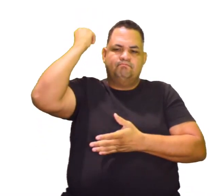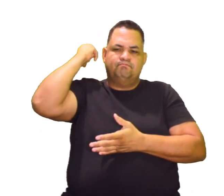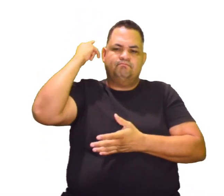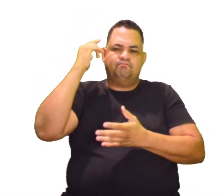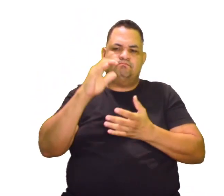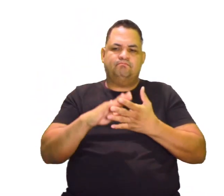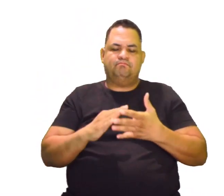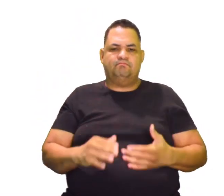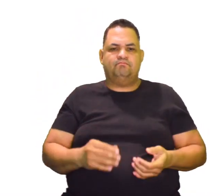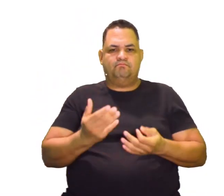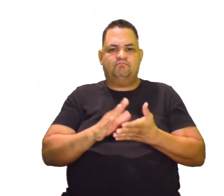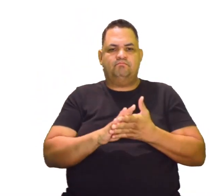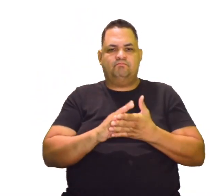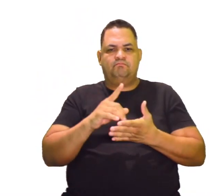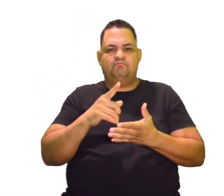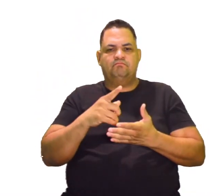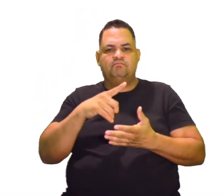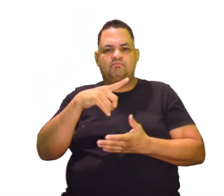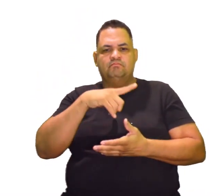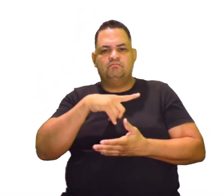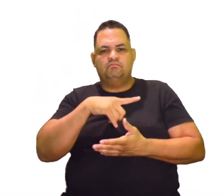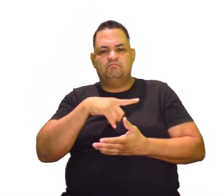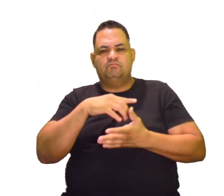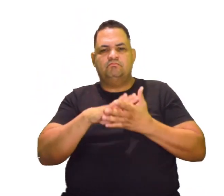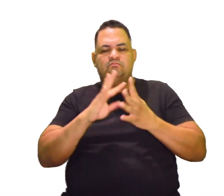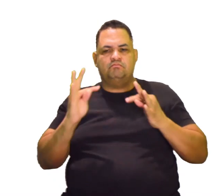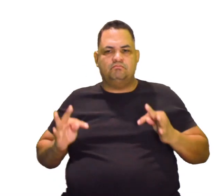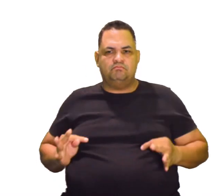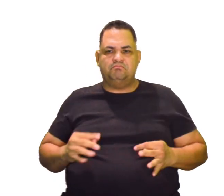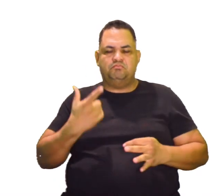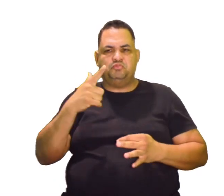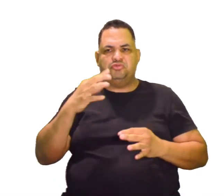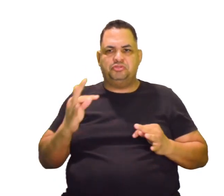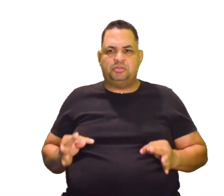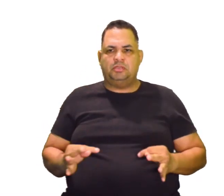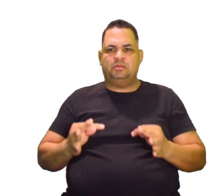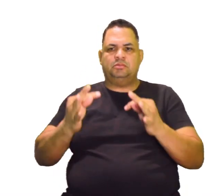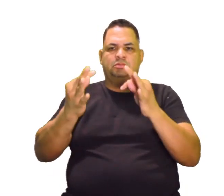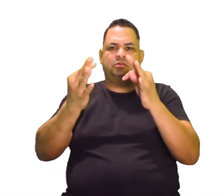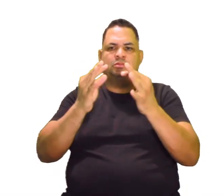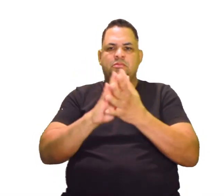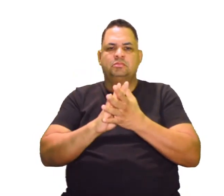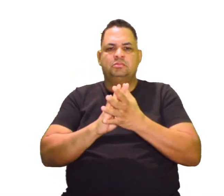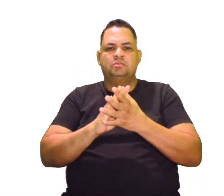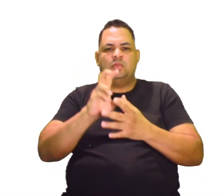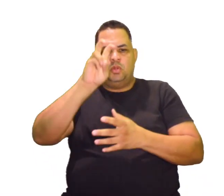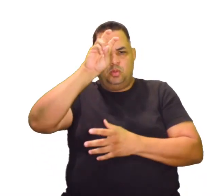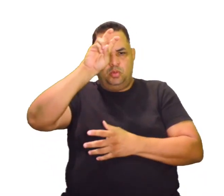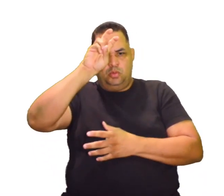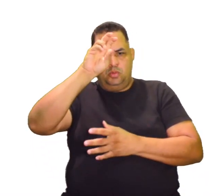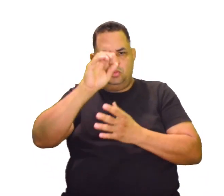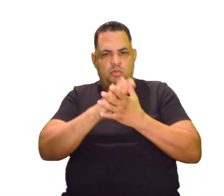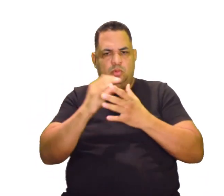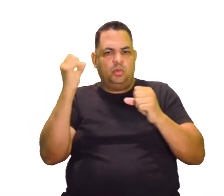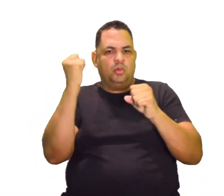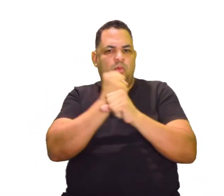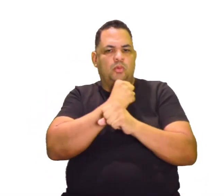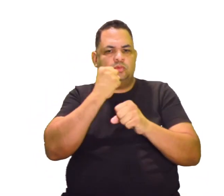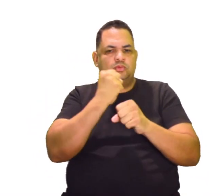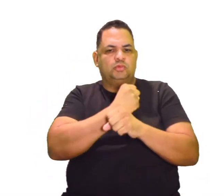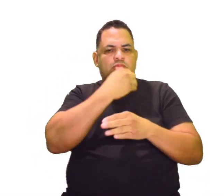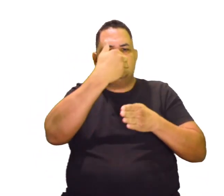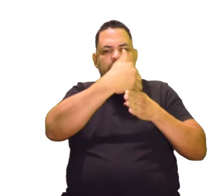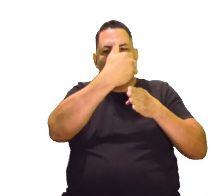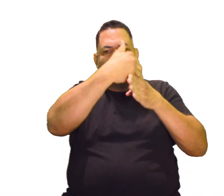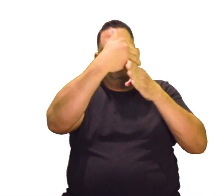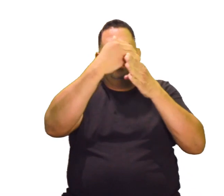de instrumentos, tecnologias. Os egípcios, então, construíram, né, tanto